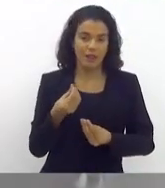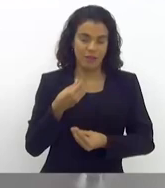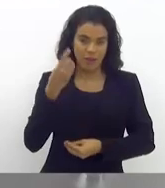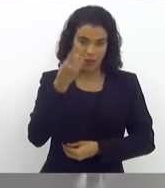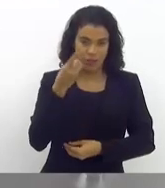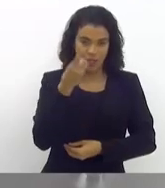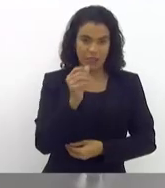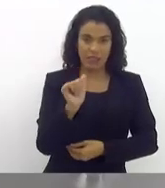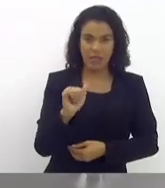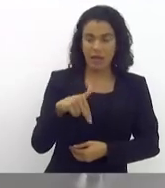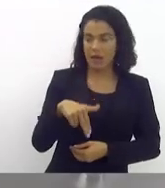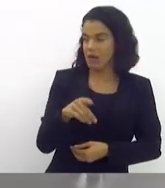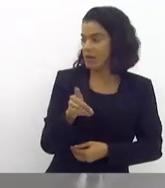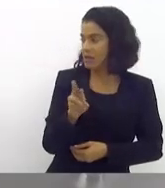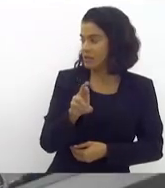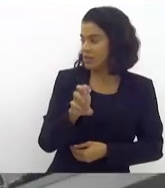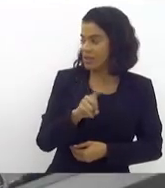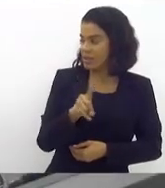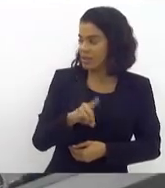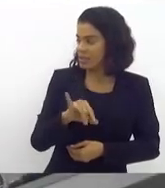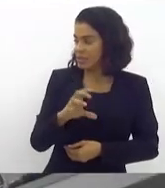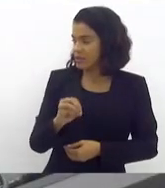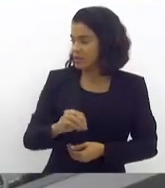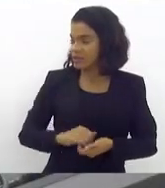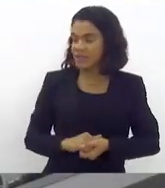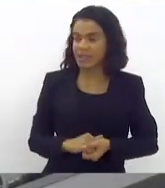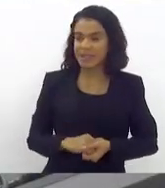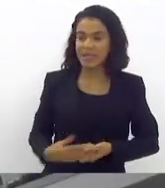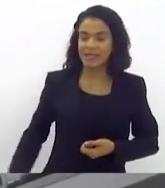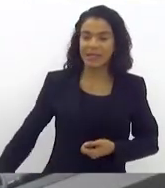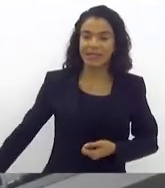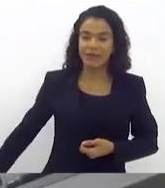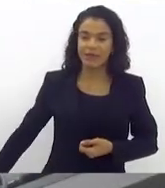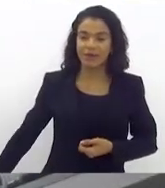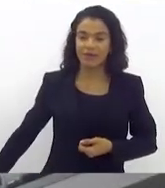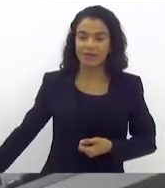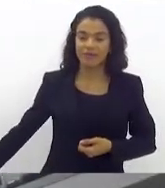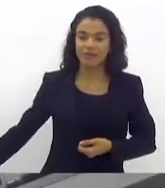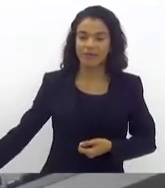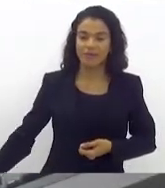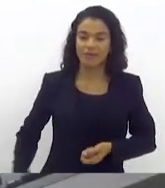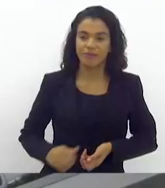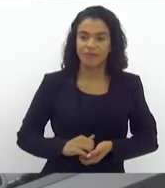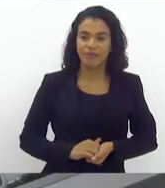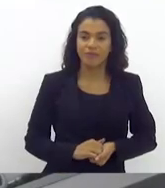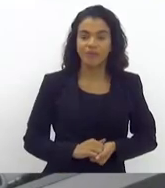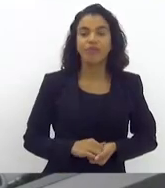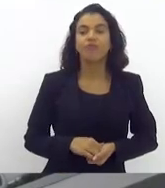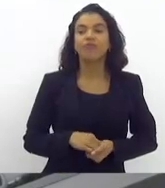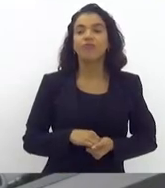Andrezinho Siciliano, bem original o PL. Bloco de projetos que